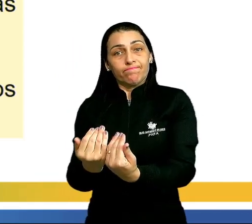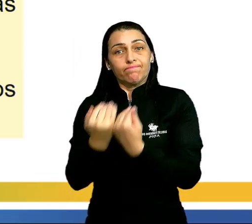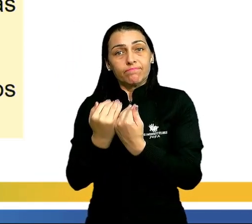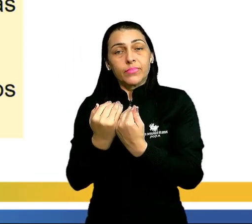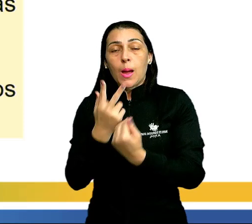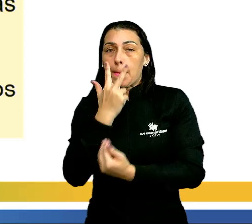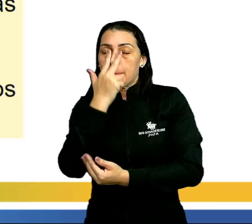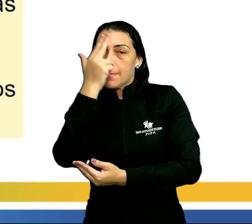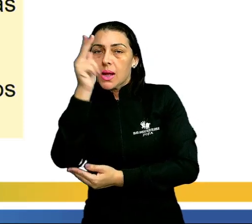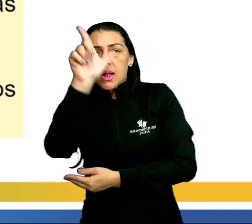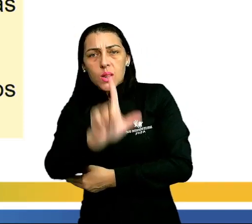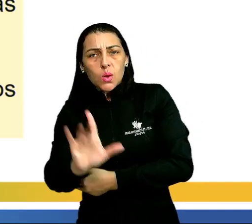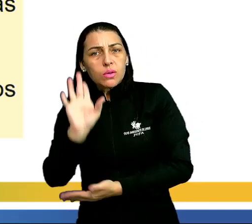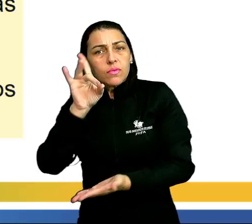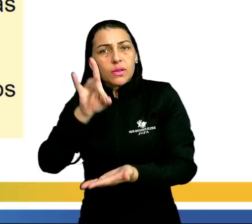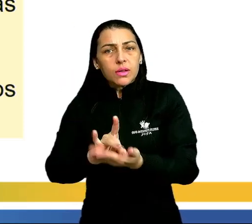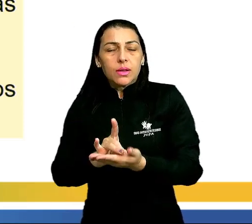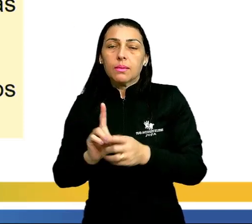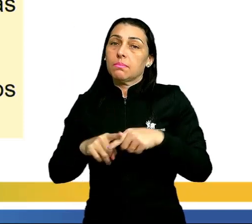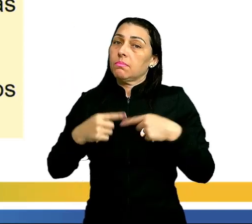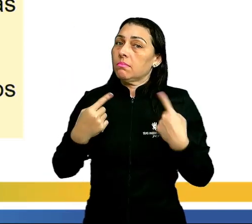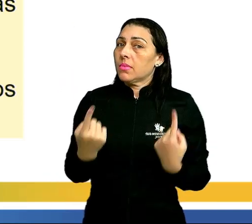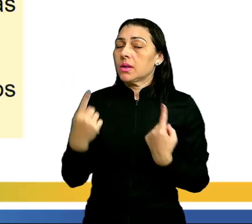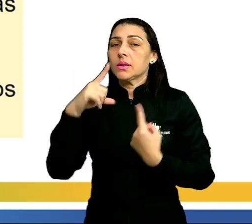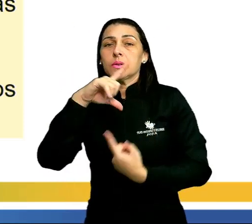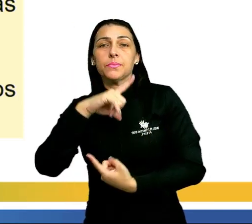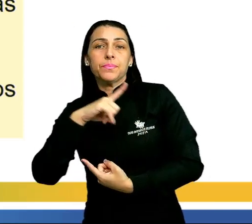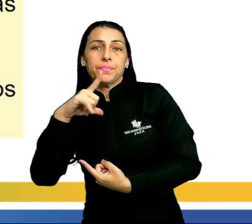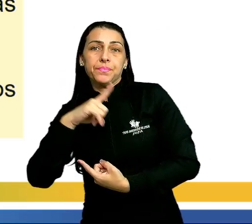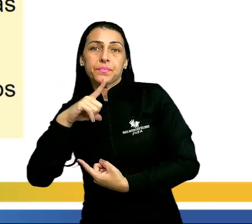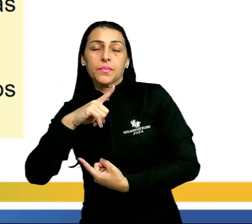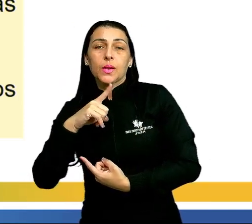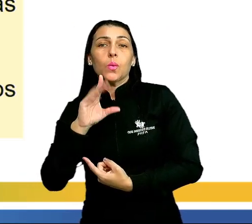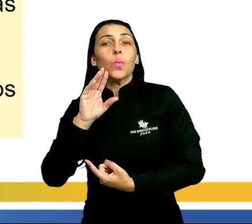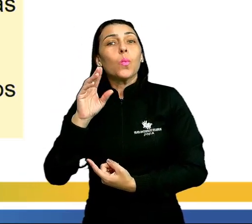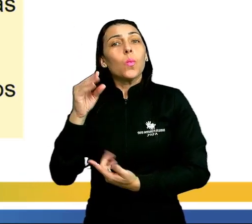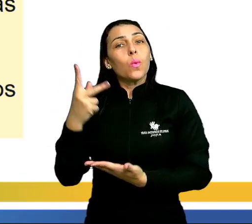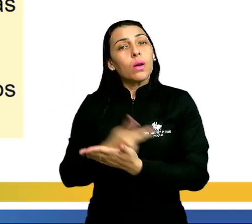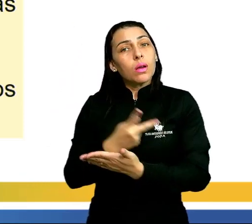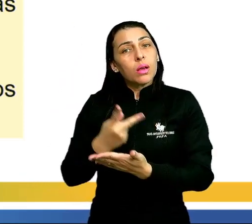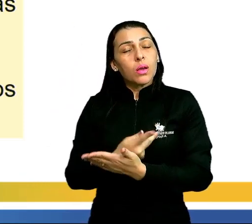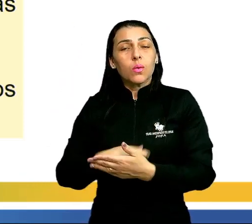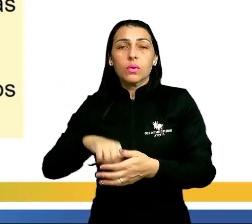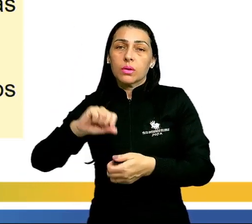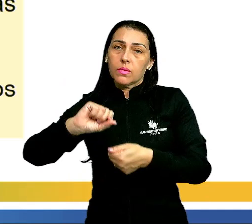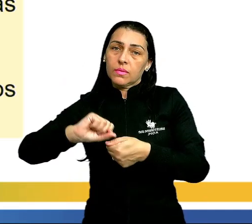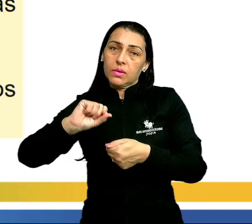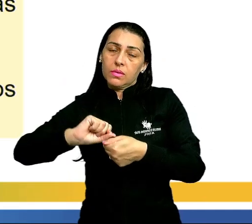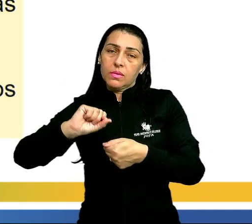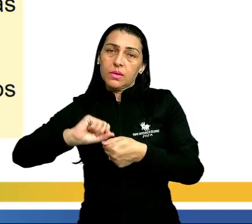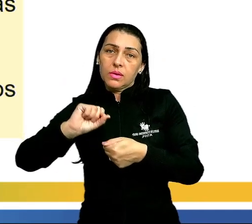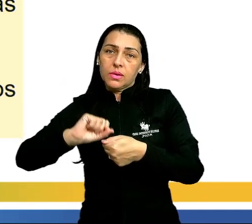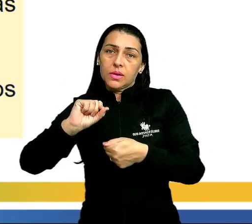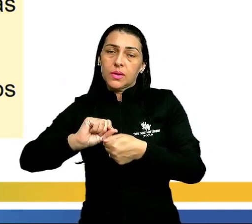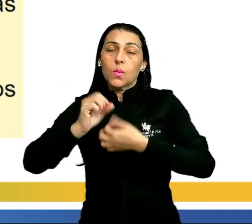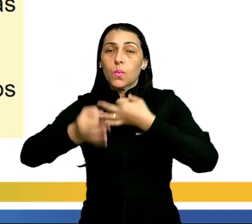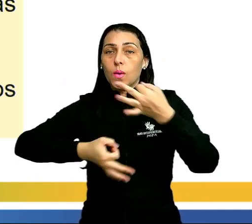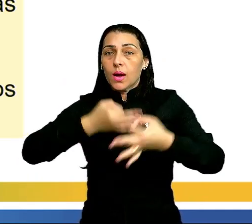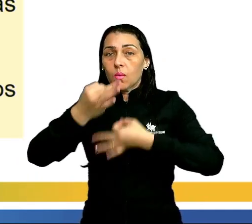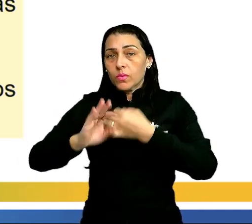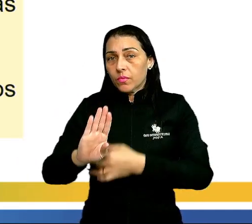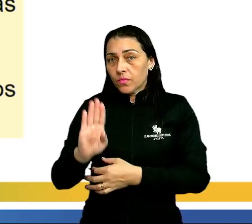Então, parece lógico e verdadeiro, porém existe uma falha que o faz ser um